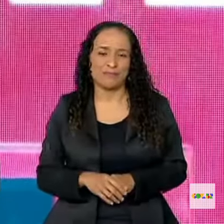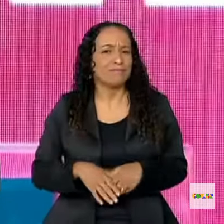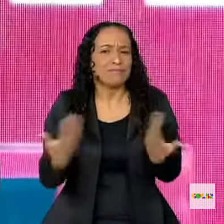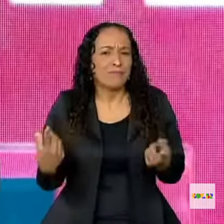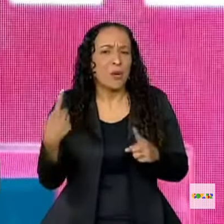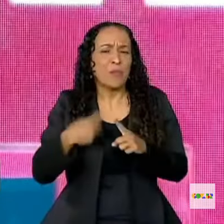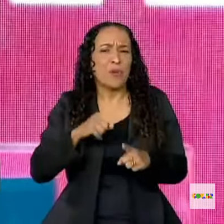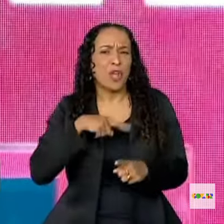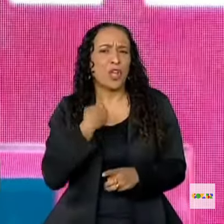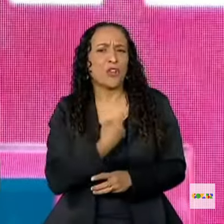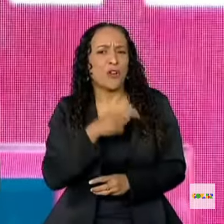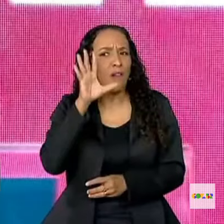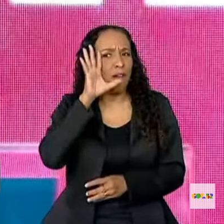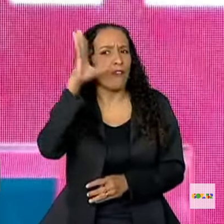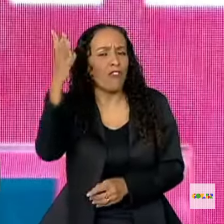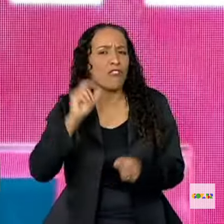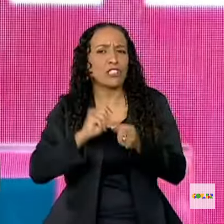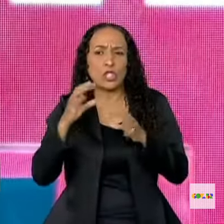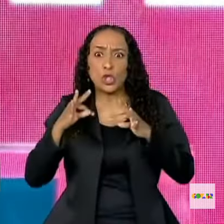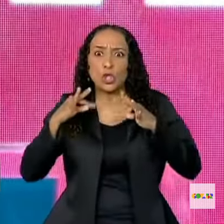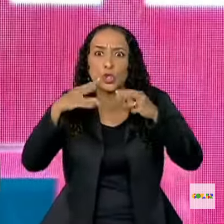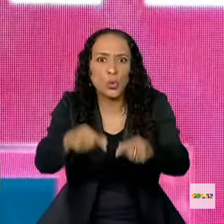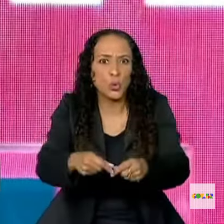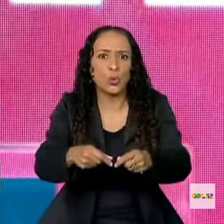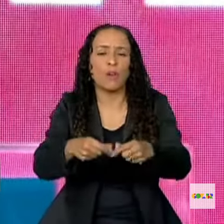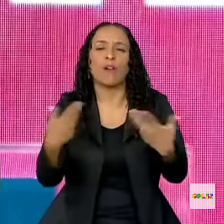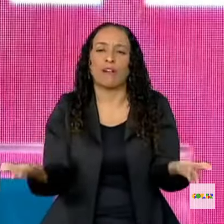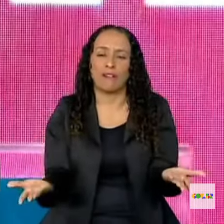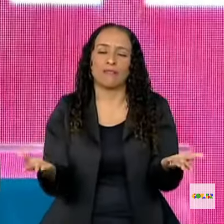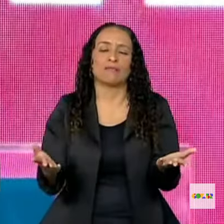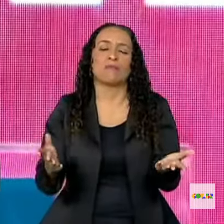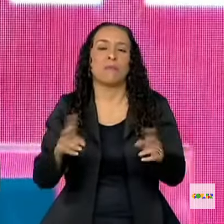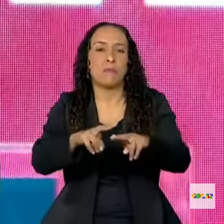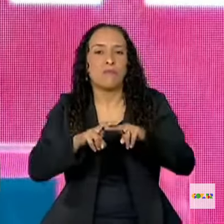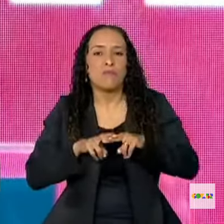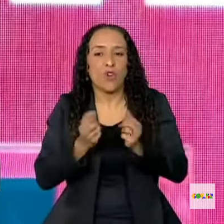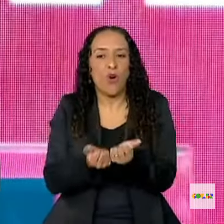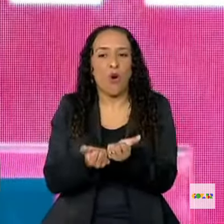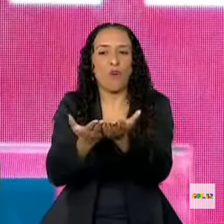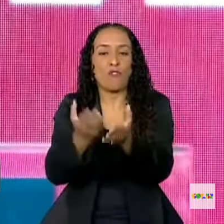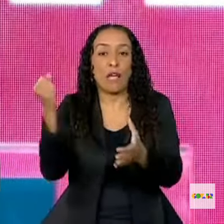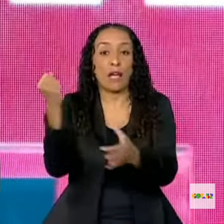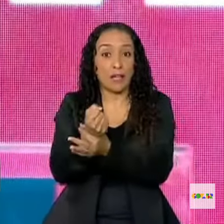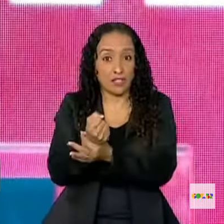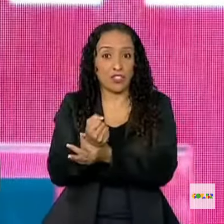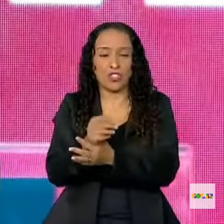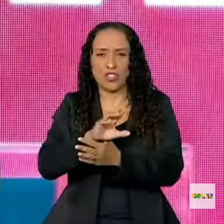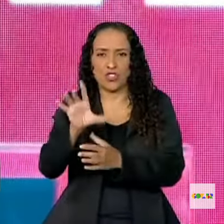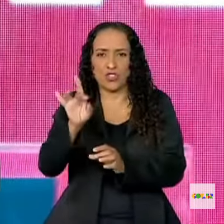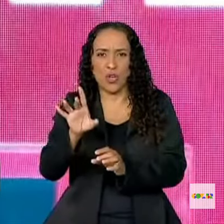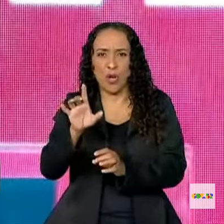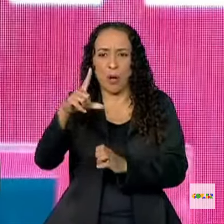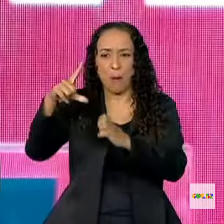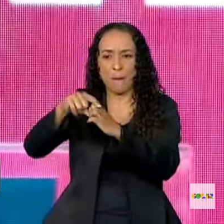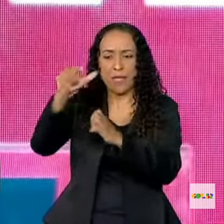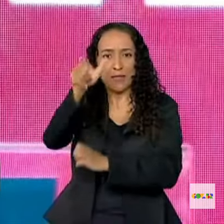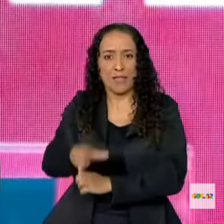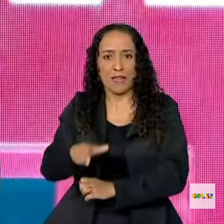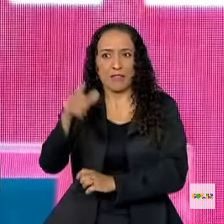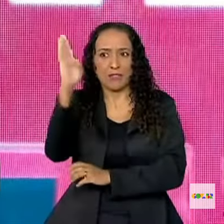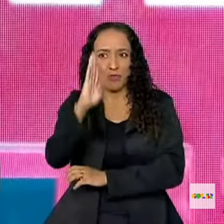por que que nós resolvemos fazer tudo isso para que a gente pudesse oferecer garantia não apenas os empresários